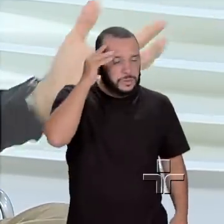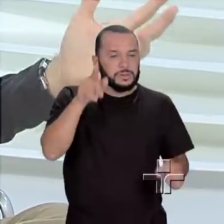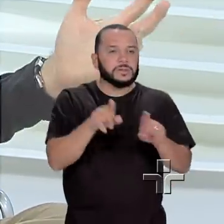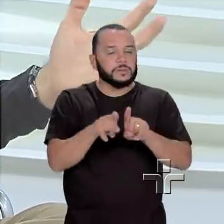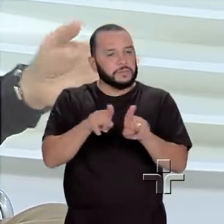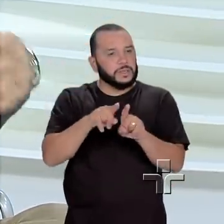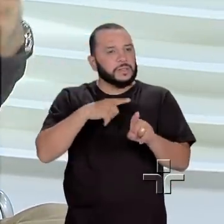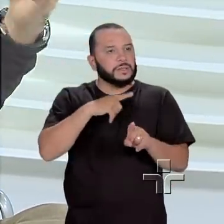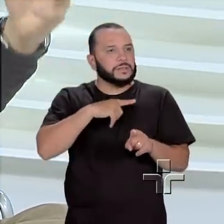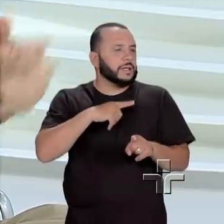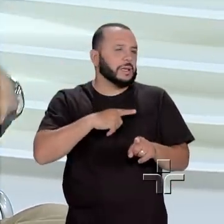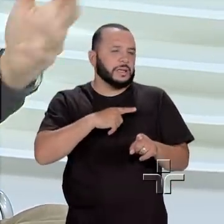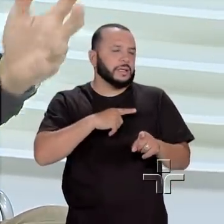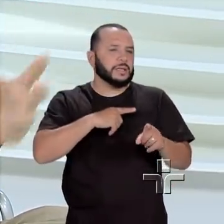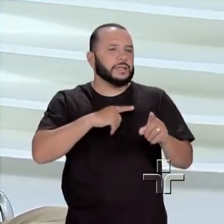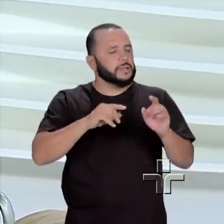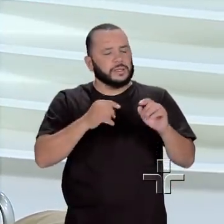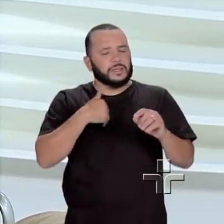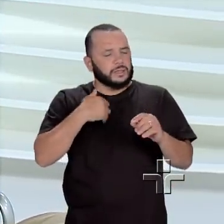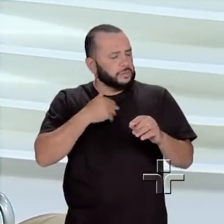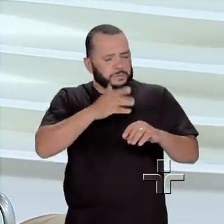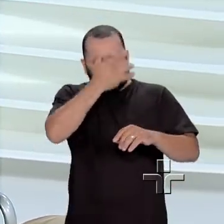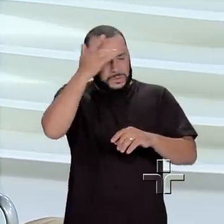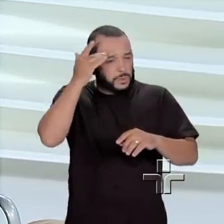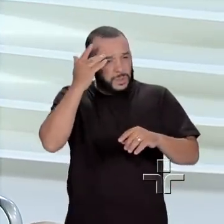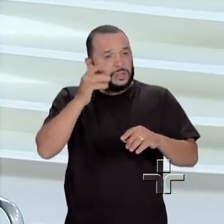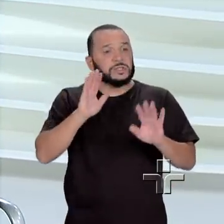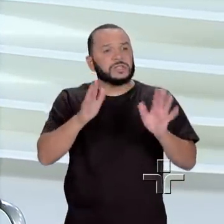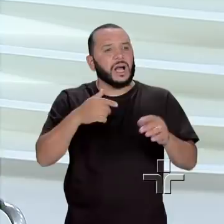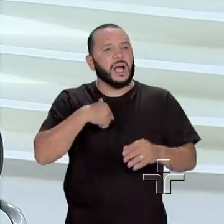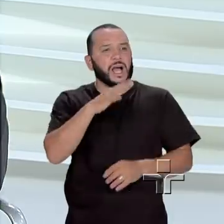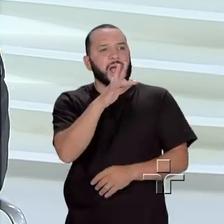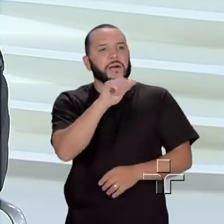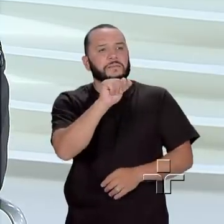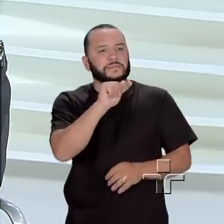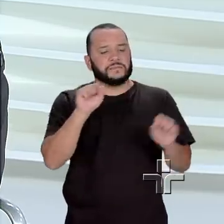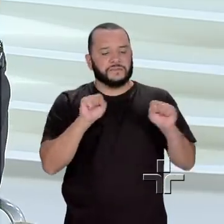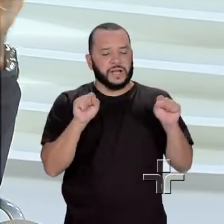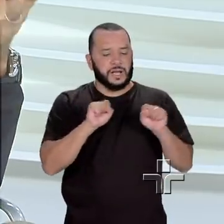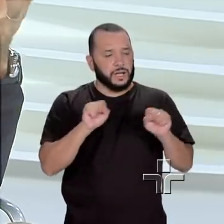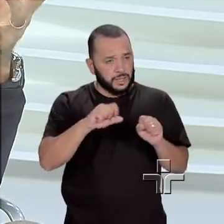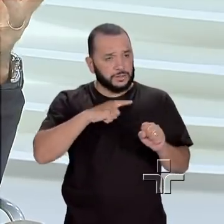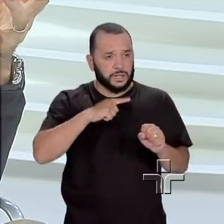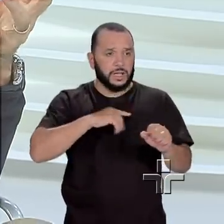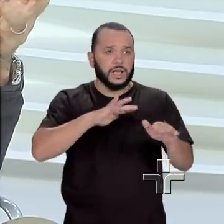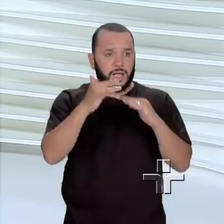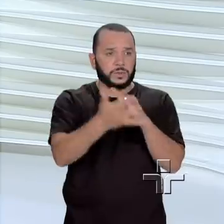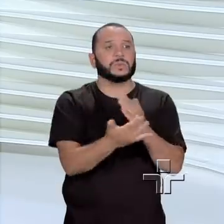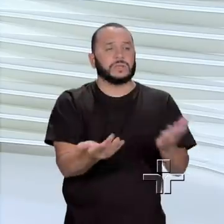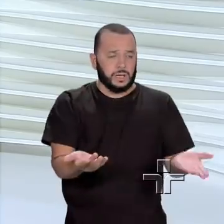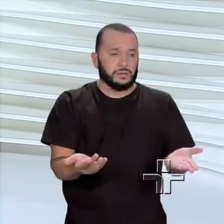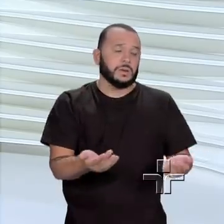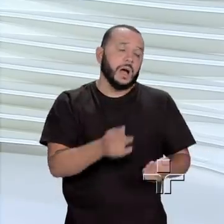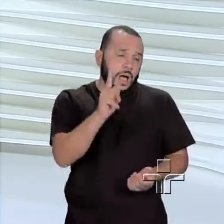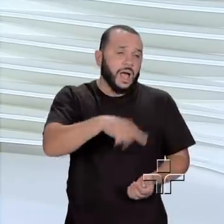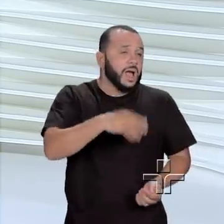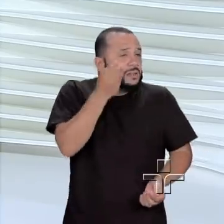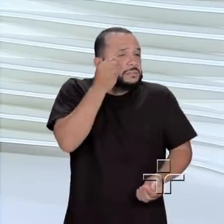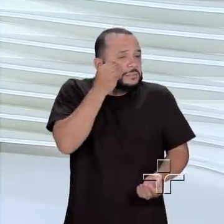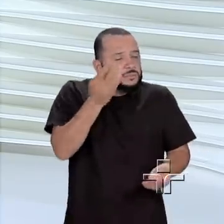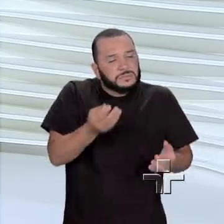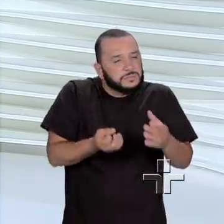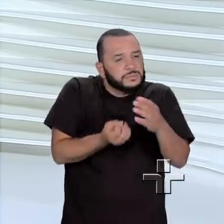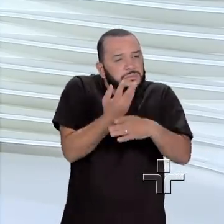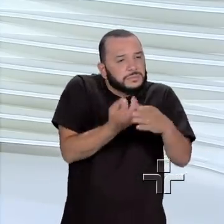acompanham, você tem milhares, dezenas de milhares, milhões de fãs numa rede social. Então, eu acho que é um problema experimental. Eu acho que ninguém,